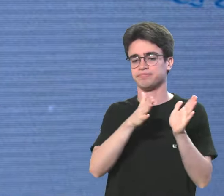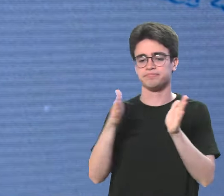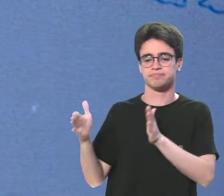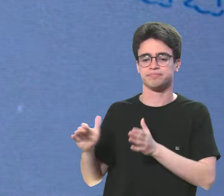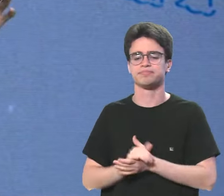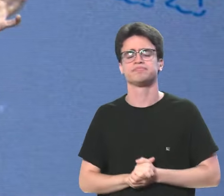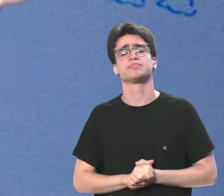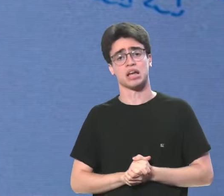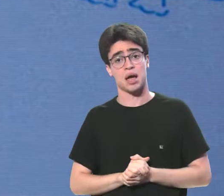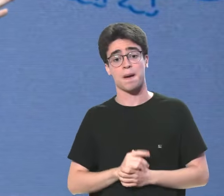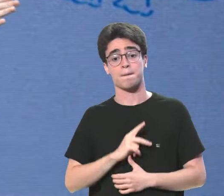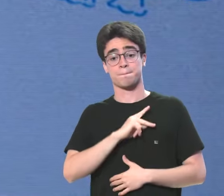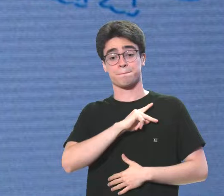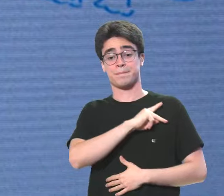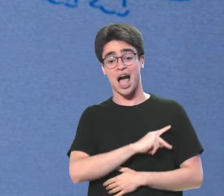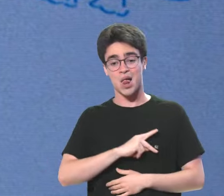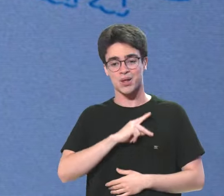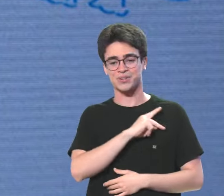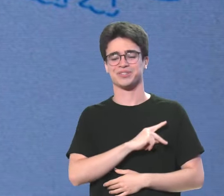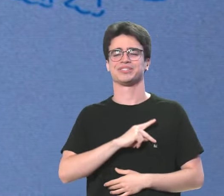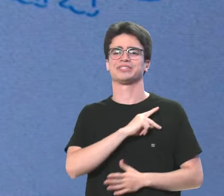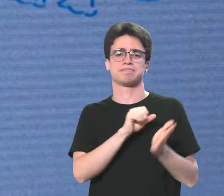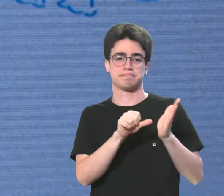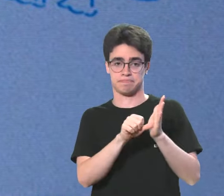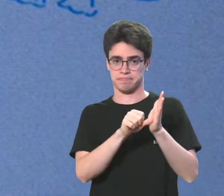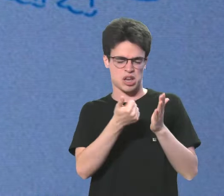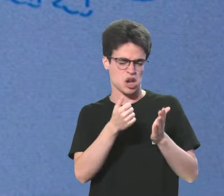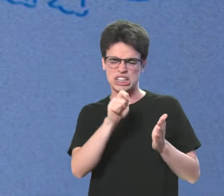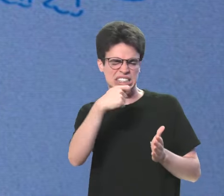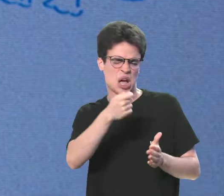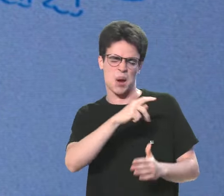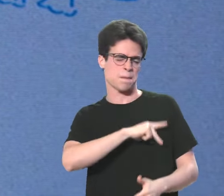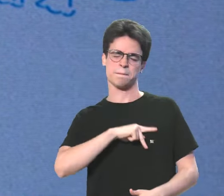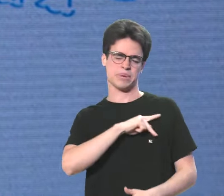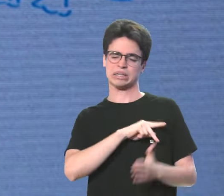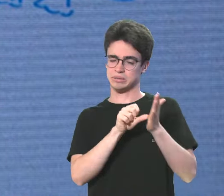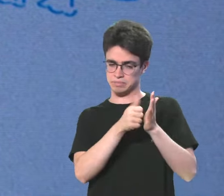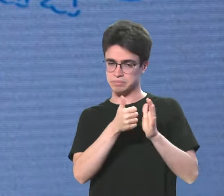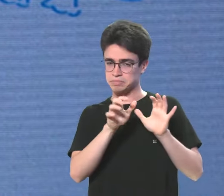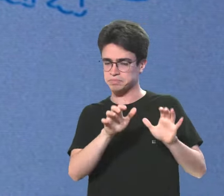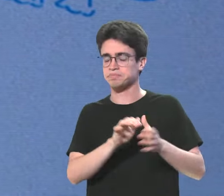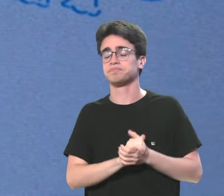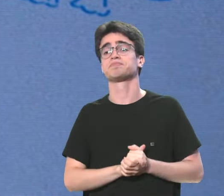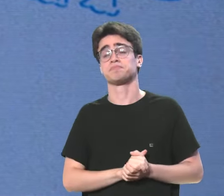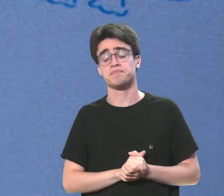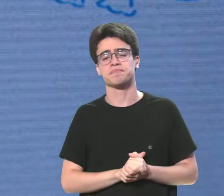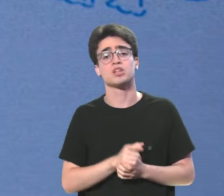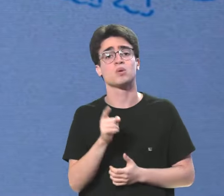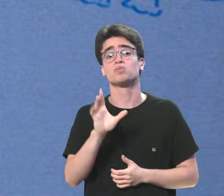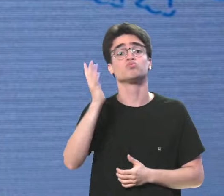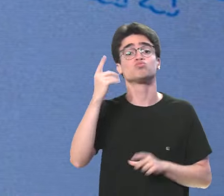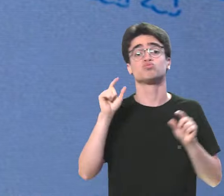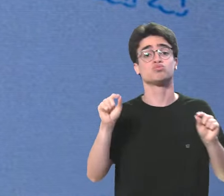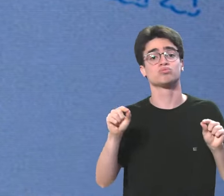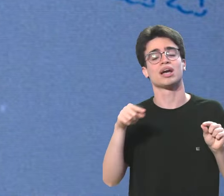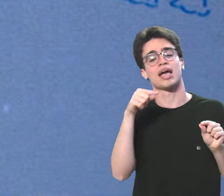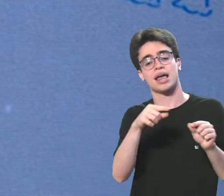que aconteceu com Paulo com Saulo para que ele se tornasse um agente de transformações foi deixar as escamas